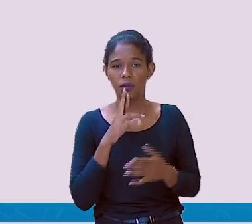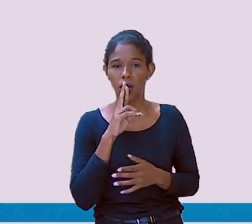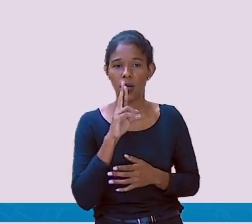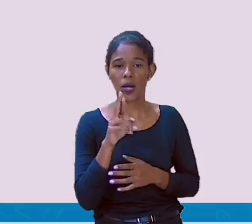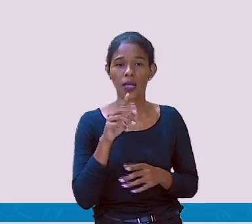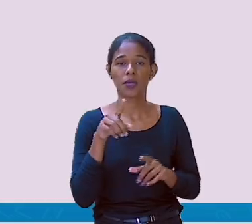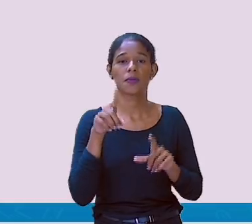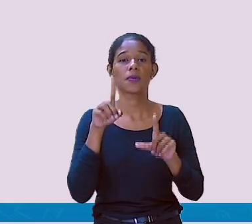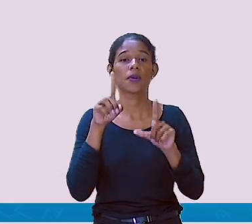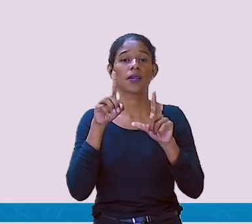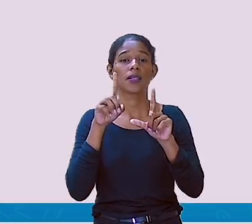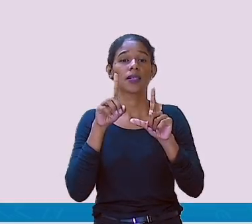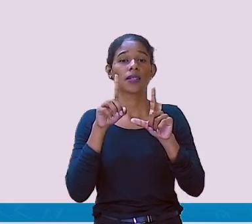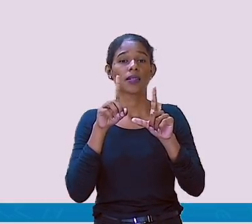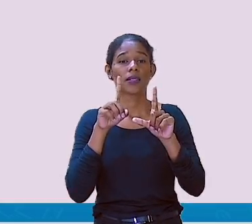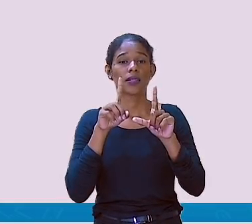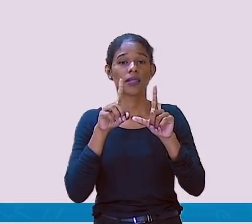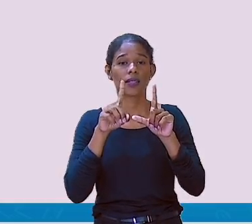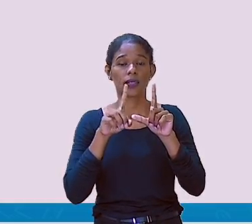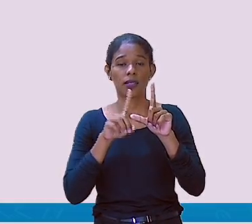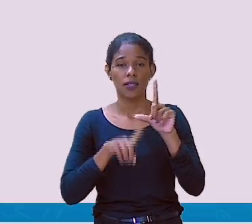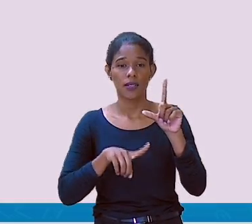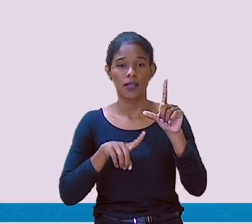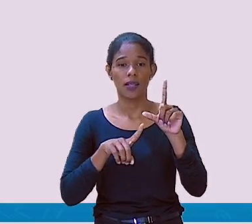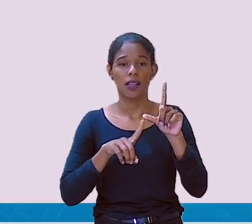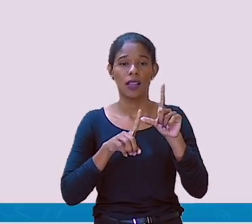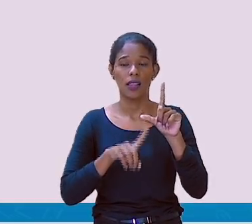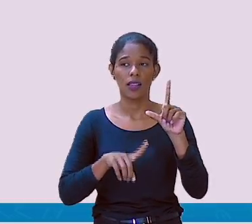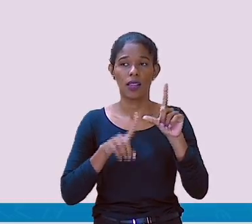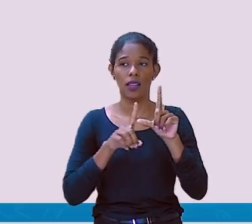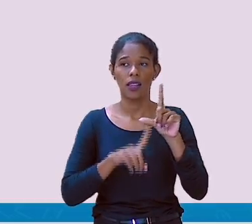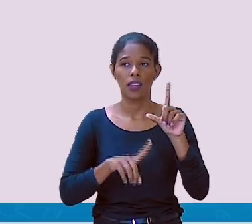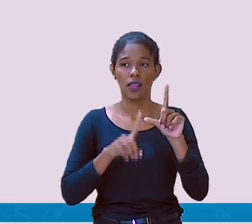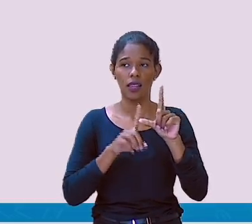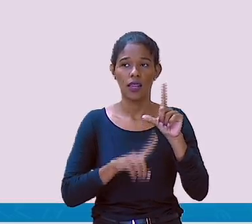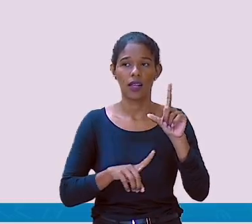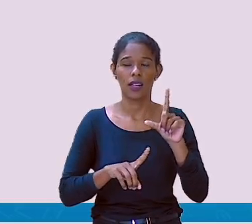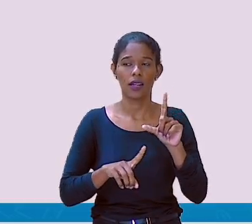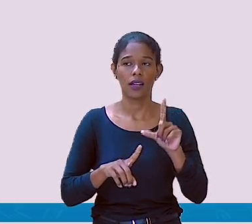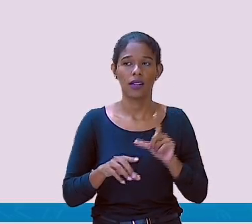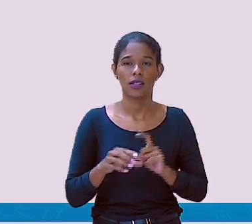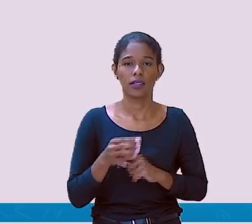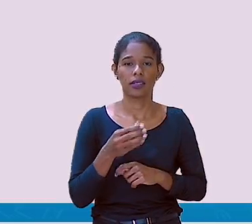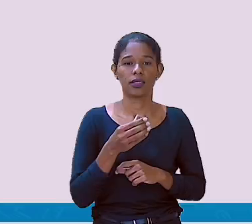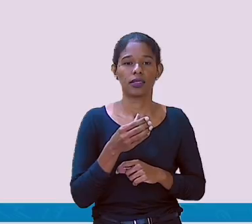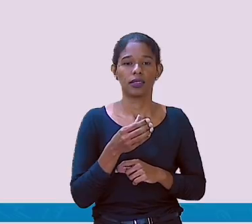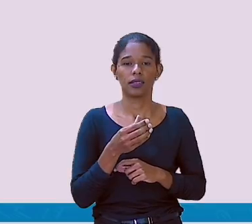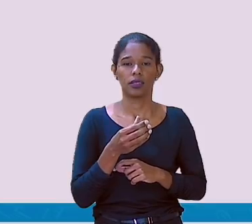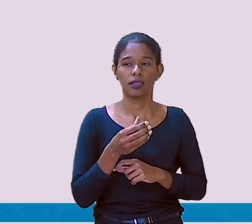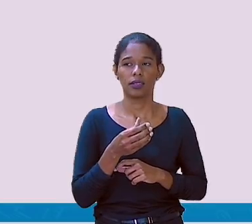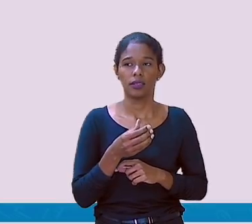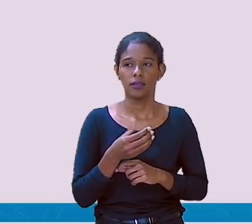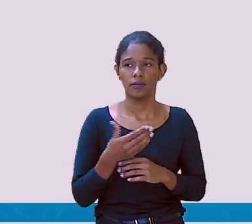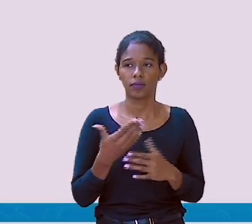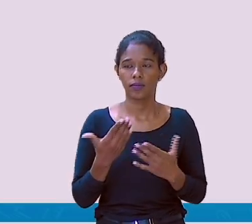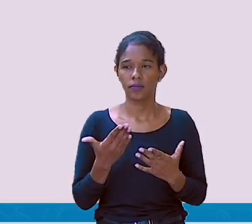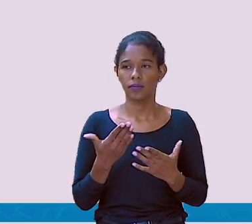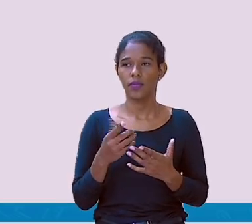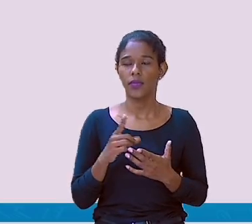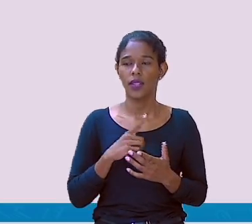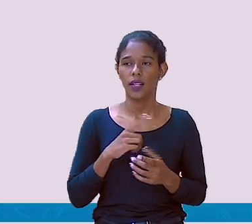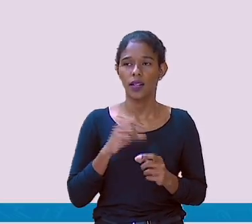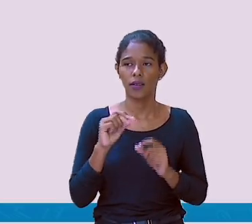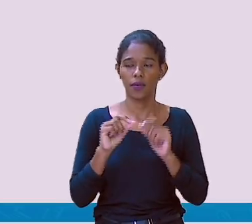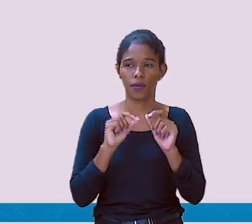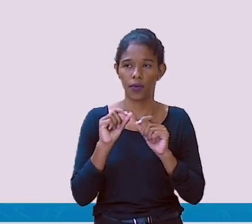Respectivamente, 6 e 8. Nós temos aqui 6 e x mais 2, que ele está